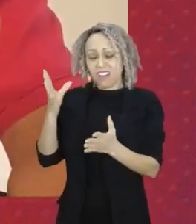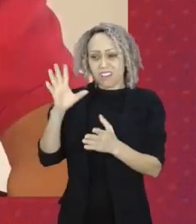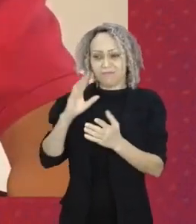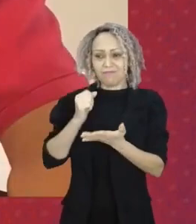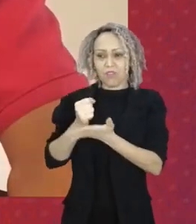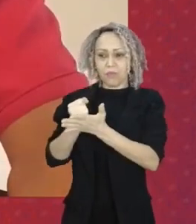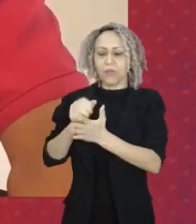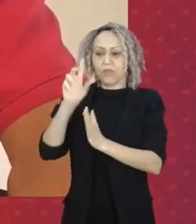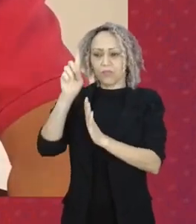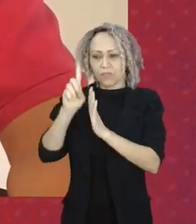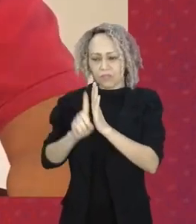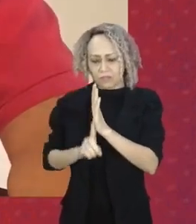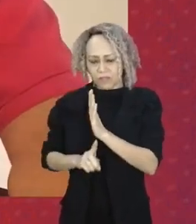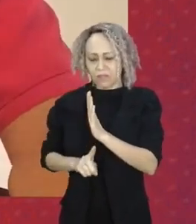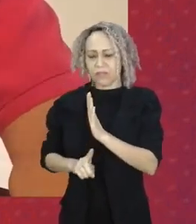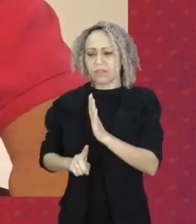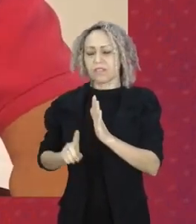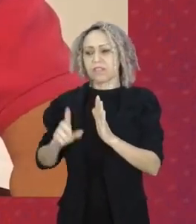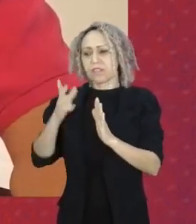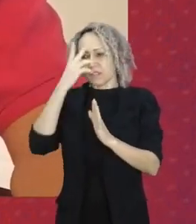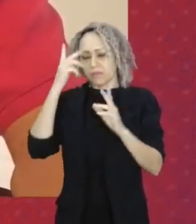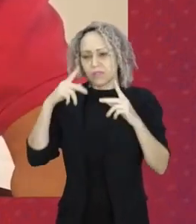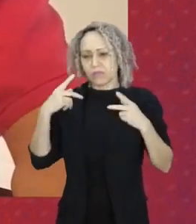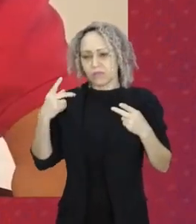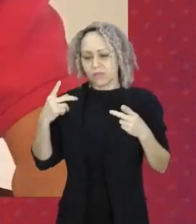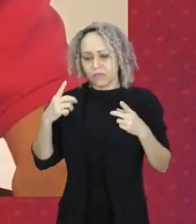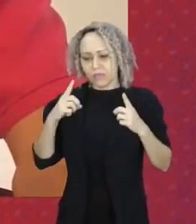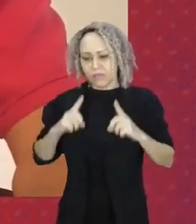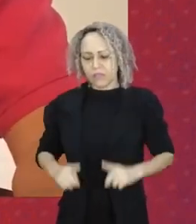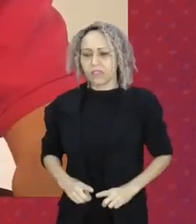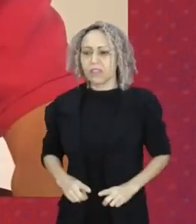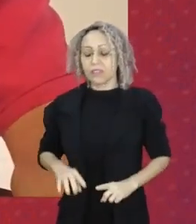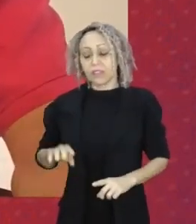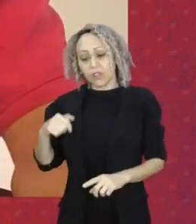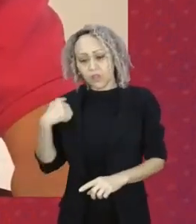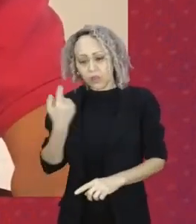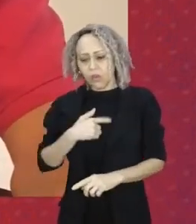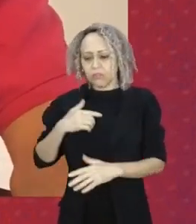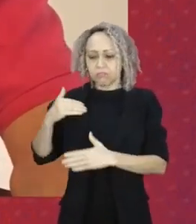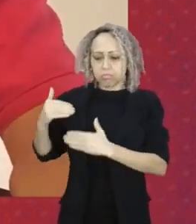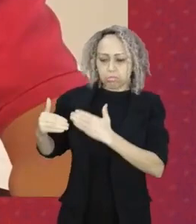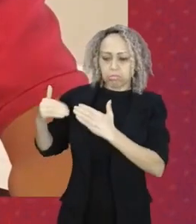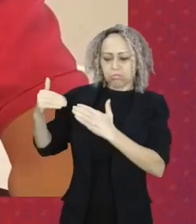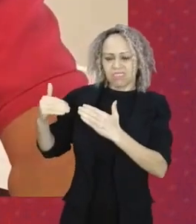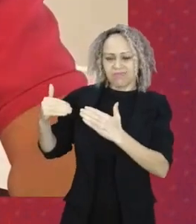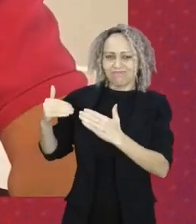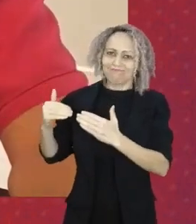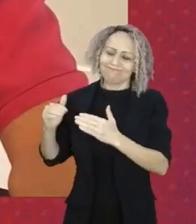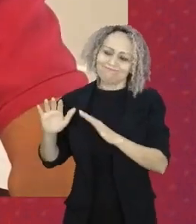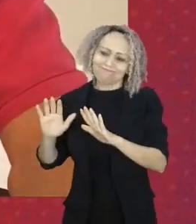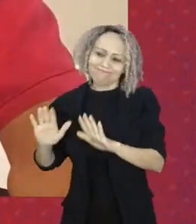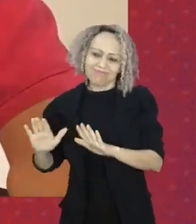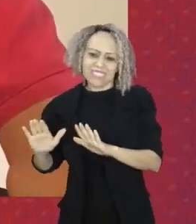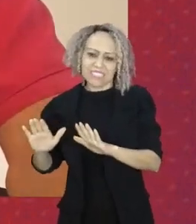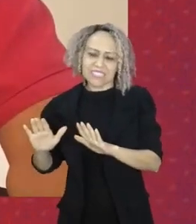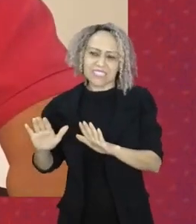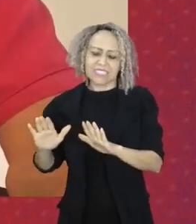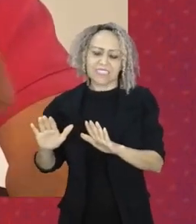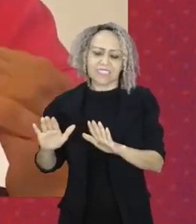avançamos, mas não tanto. Avançamos, mas não na medida